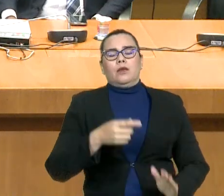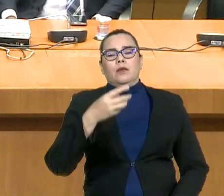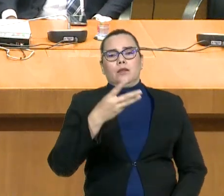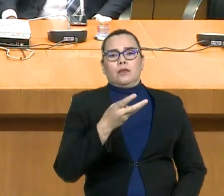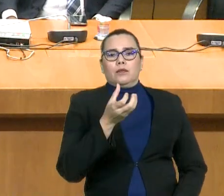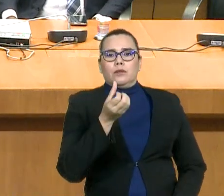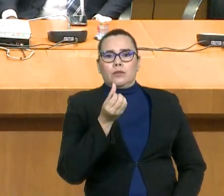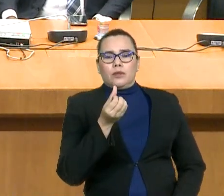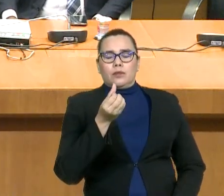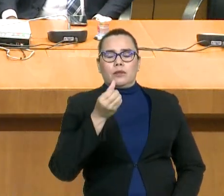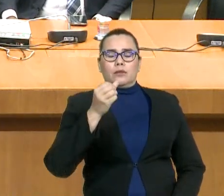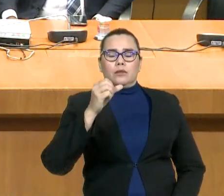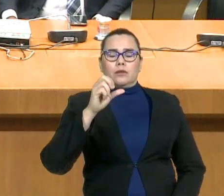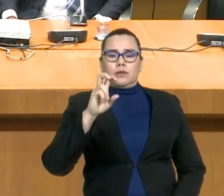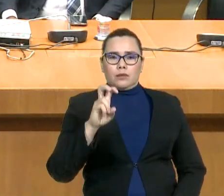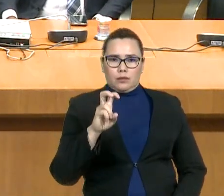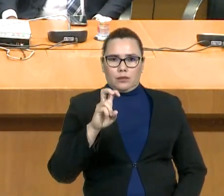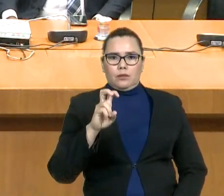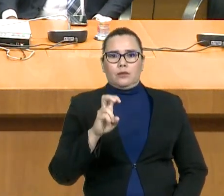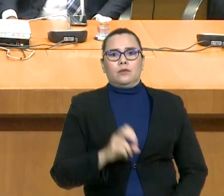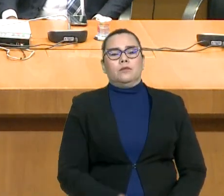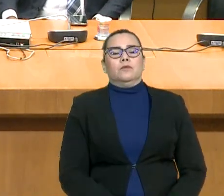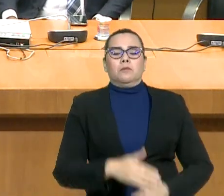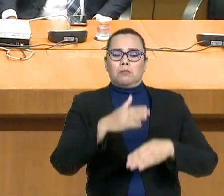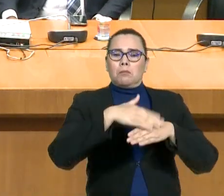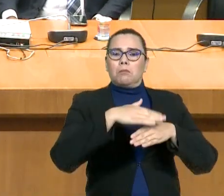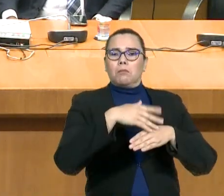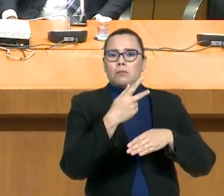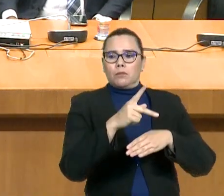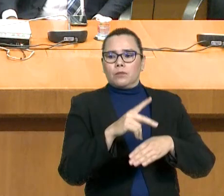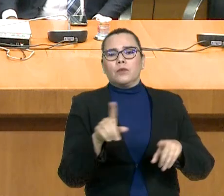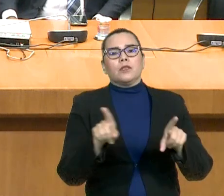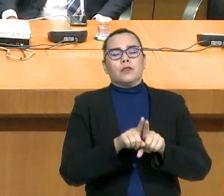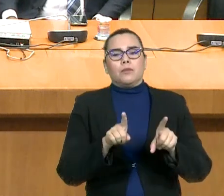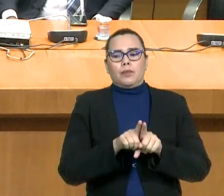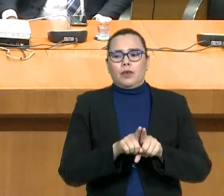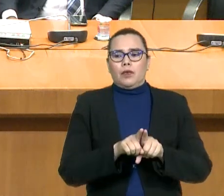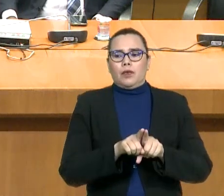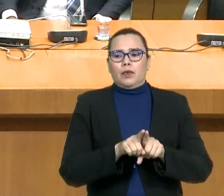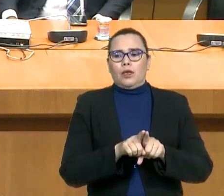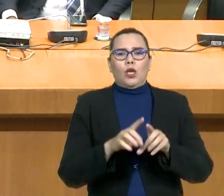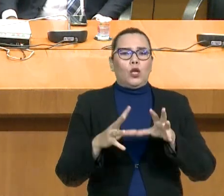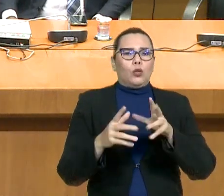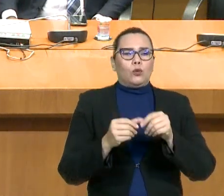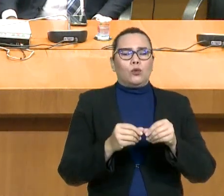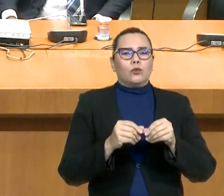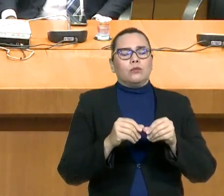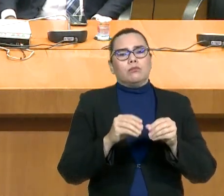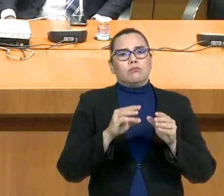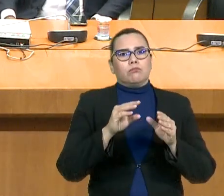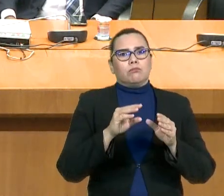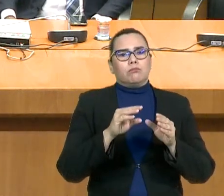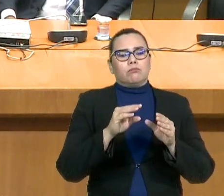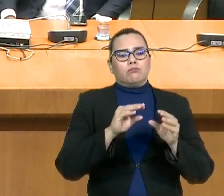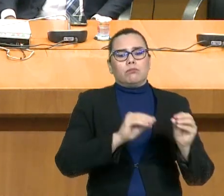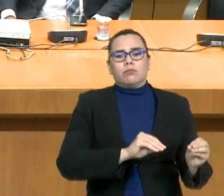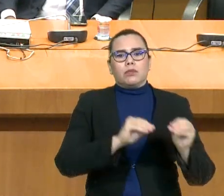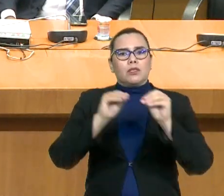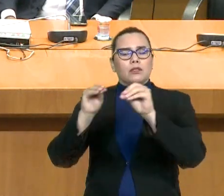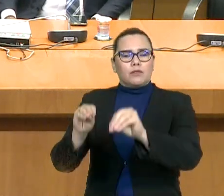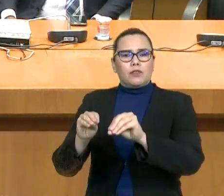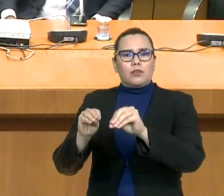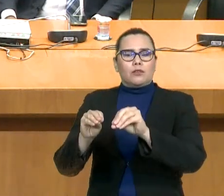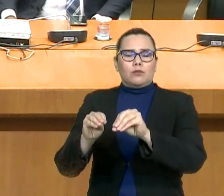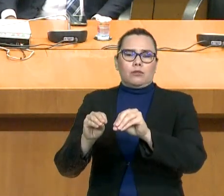sua autoria, além dessas proposições, também as proposições que foram transferidas da ordem do dia da sessão de hoje, que já